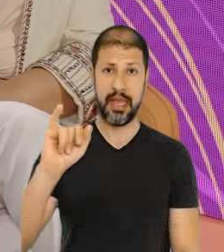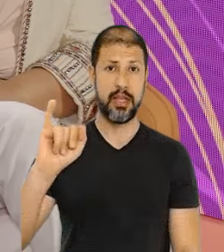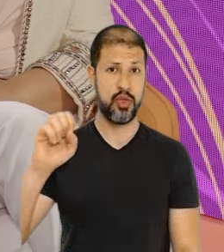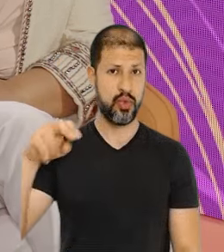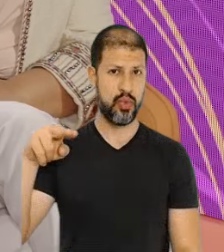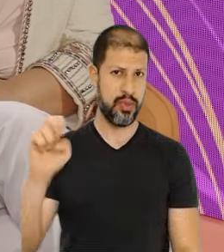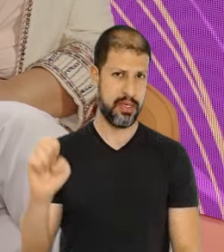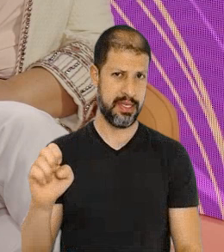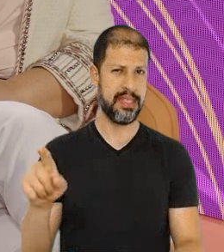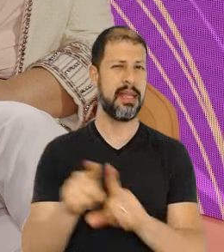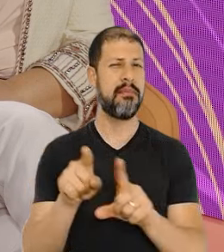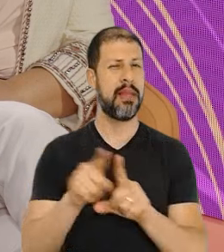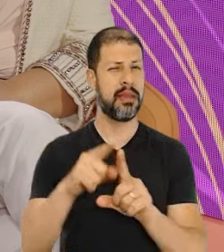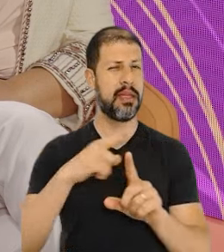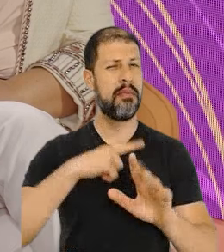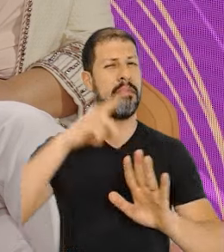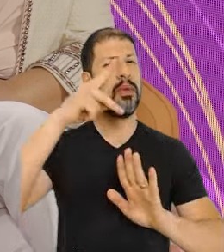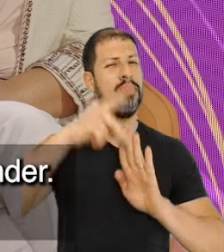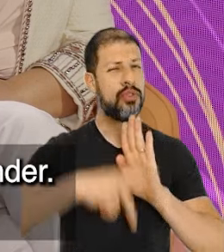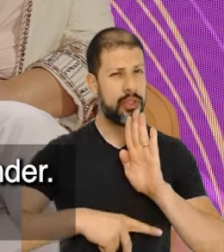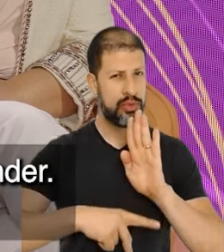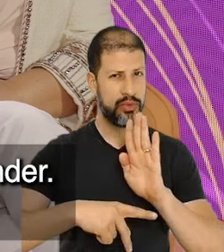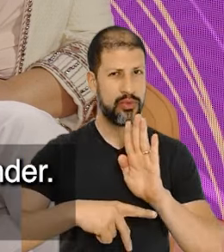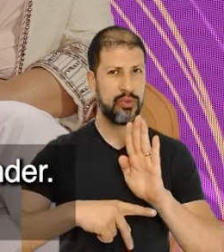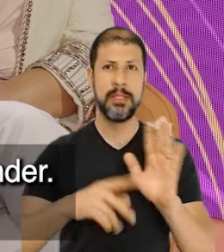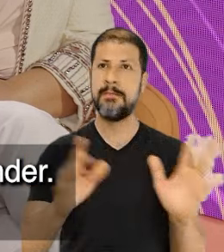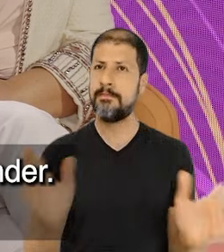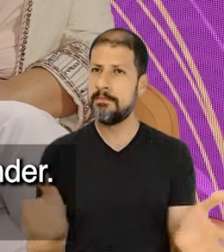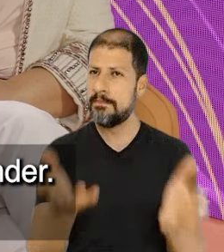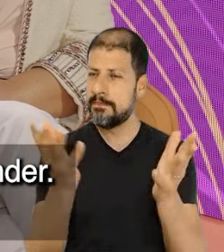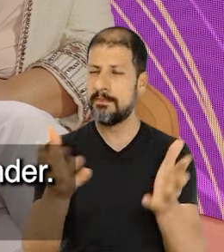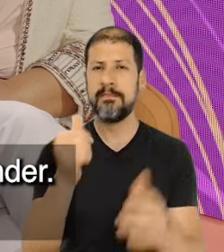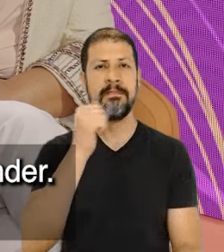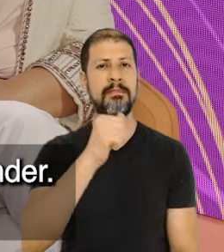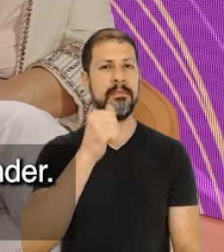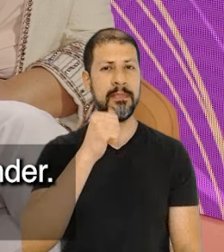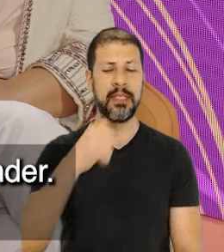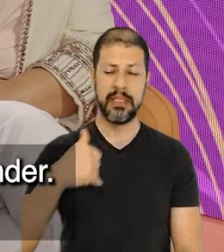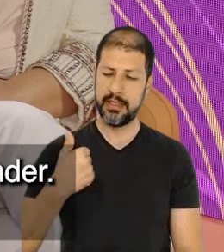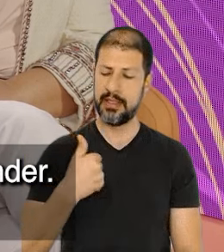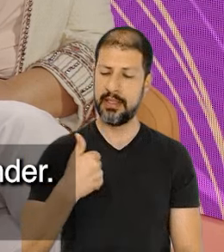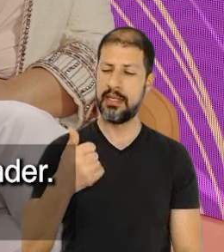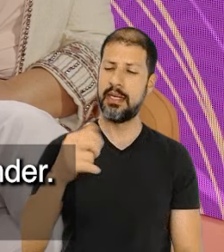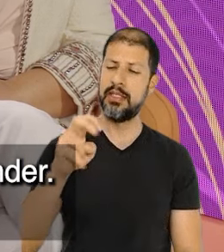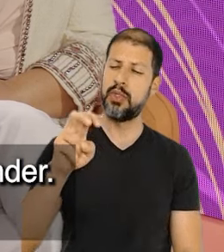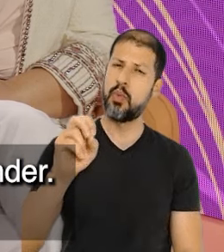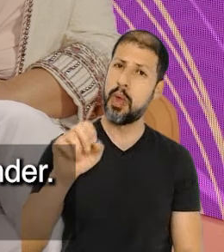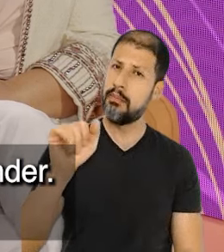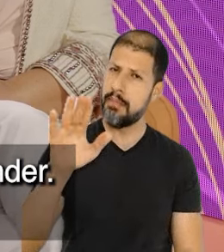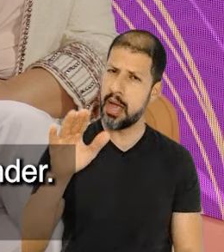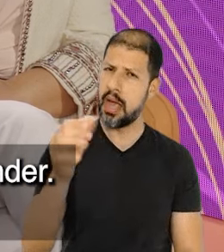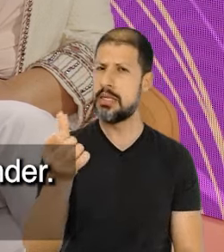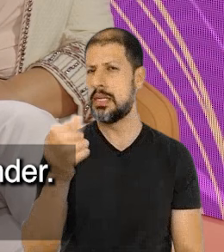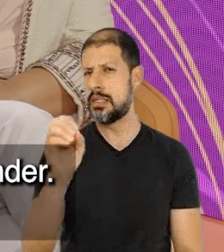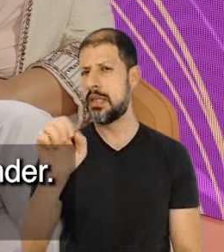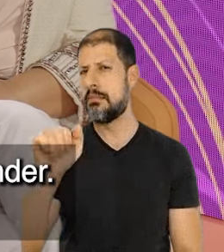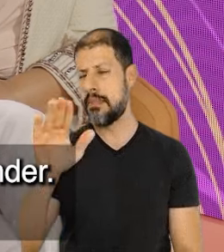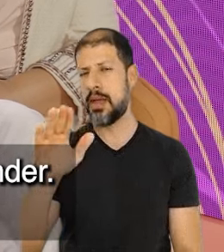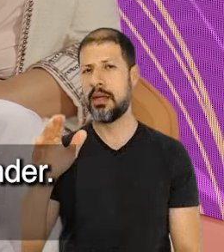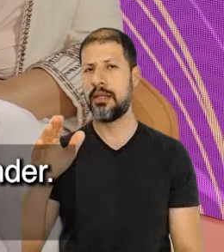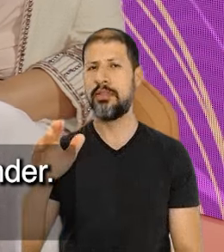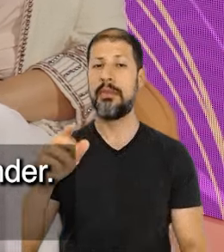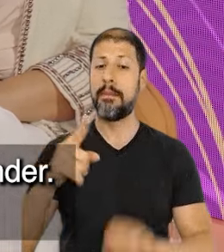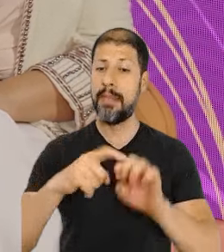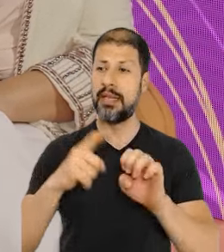também tem um projeto né estimulando aí mulheres 50 mais 60 mais a empreenderem conta pra